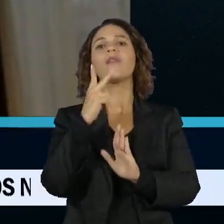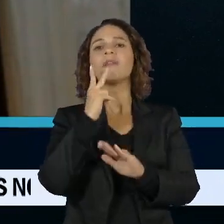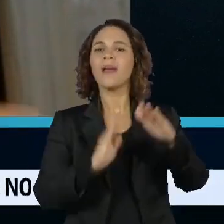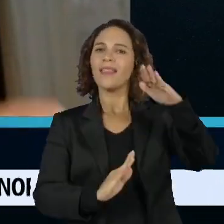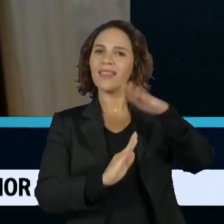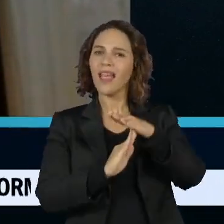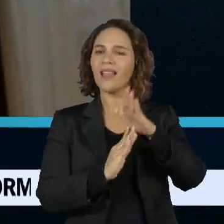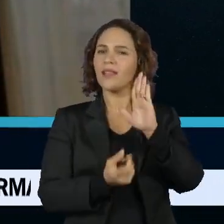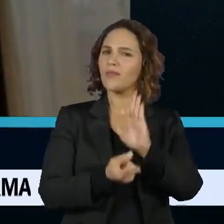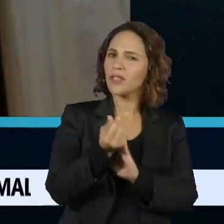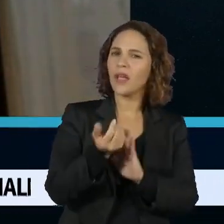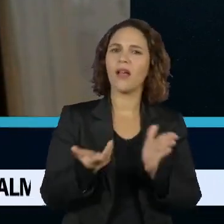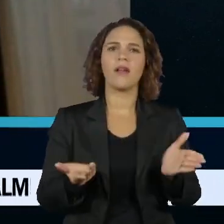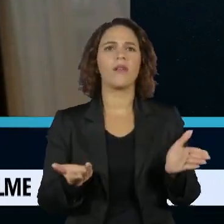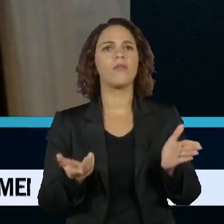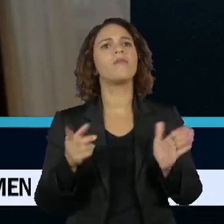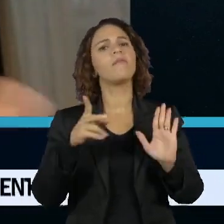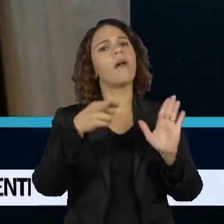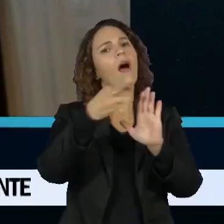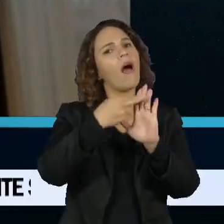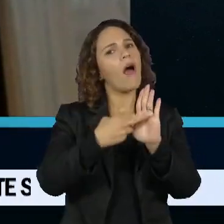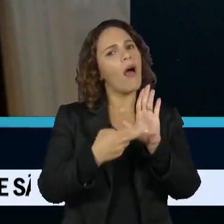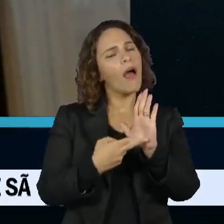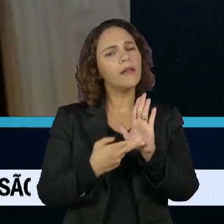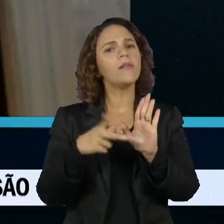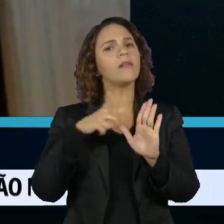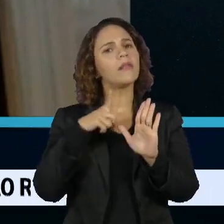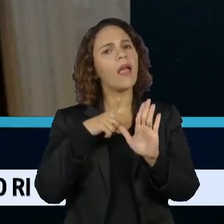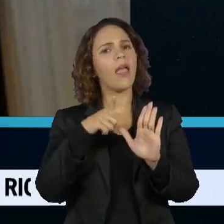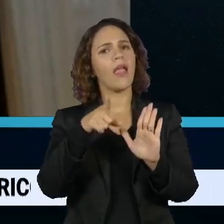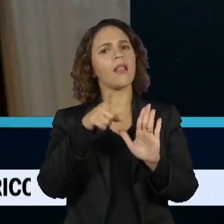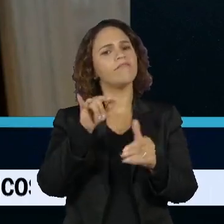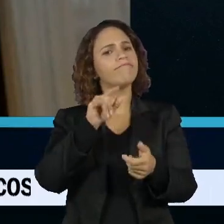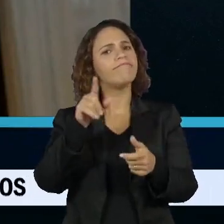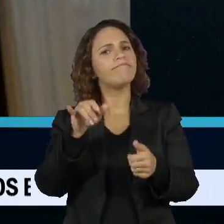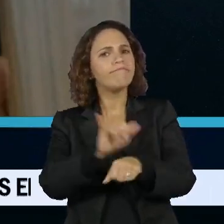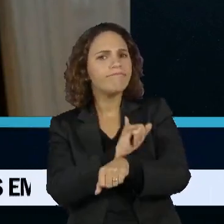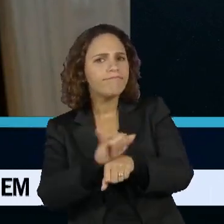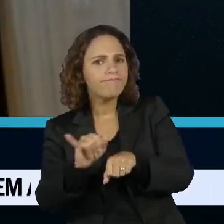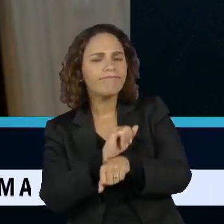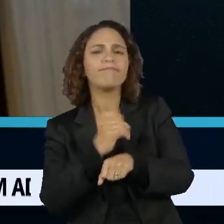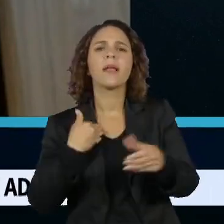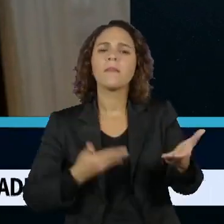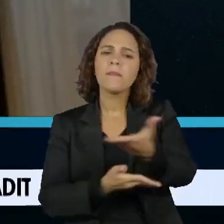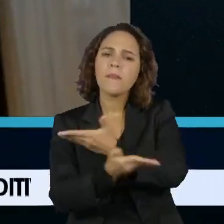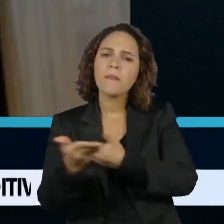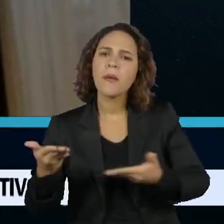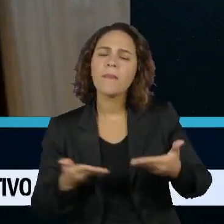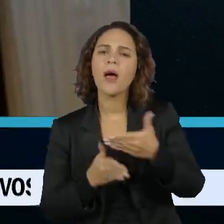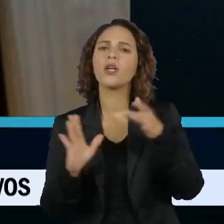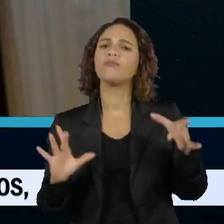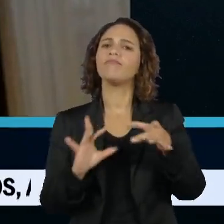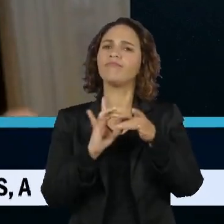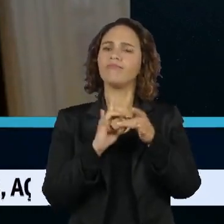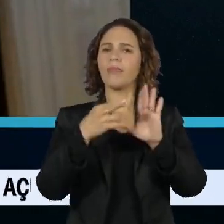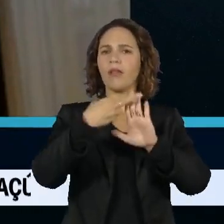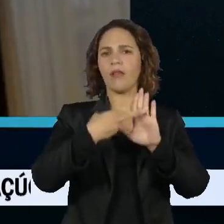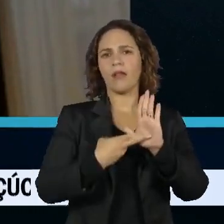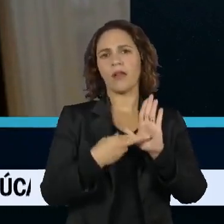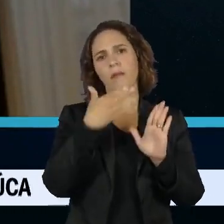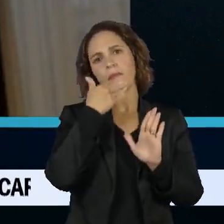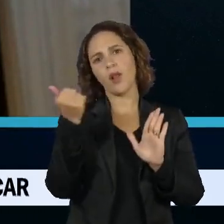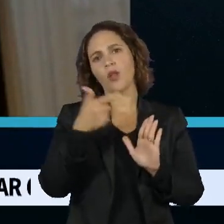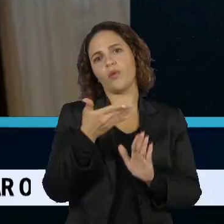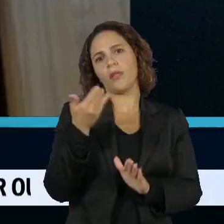mundo. E eu dizia, não, tem regras mais inteligentes do que essa, nós vamos desenhar juntos uma regra fiscal melhor do que o